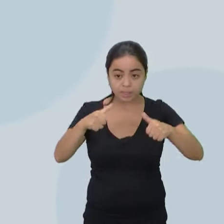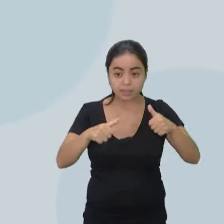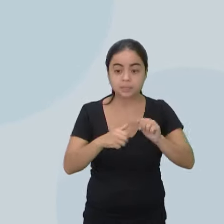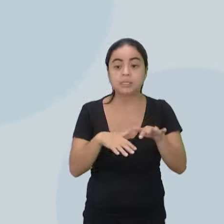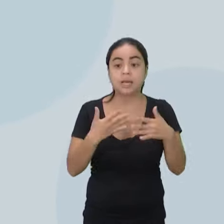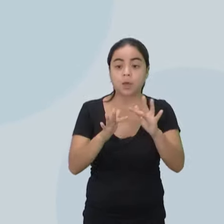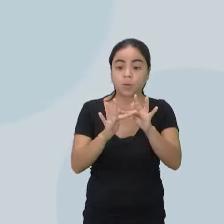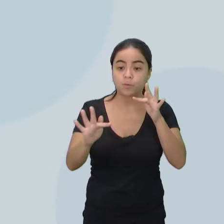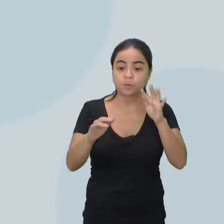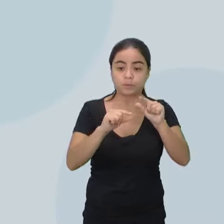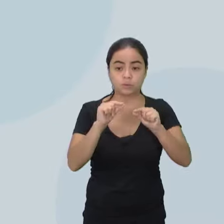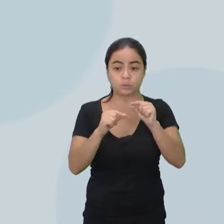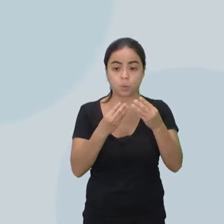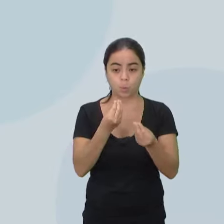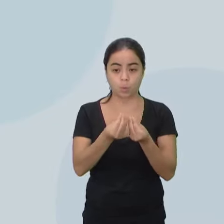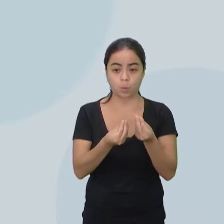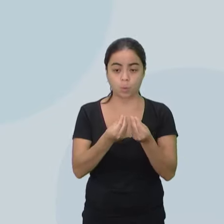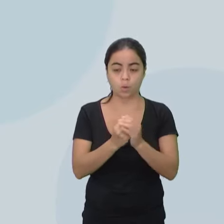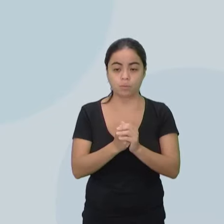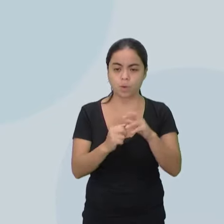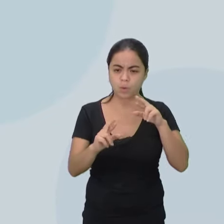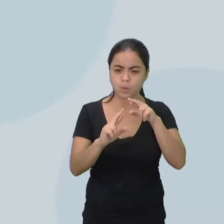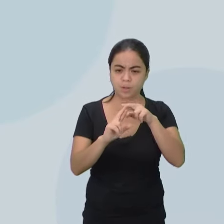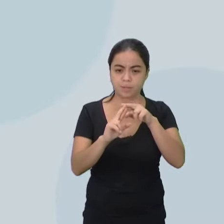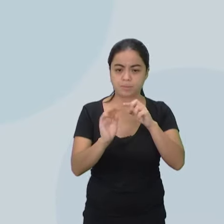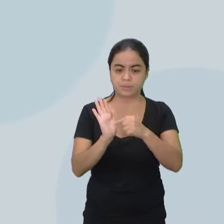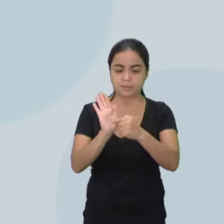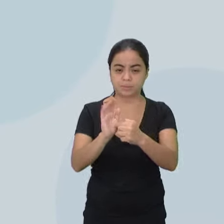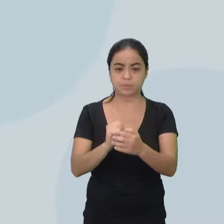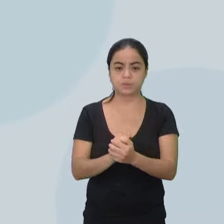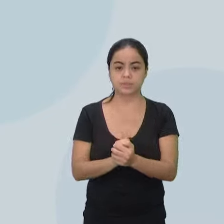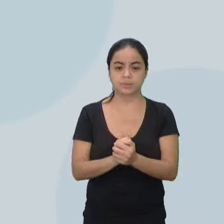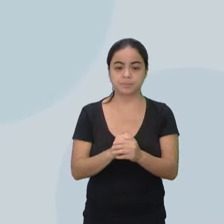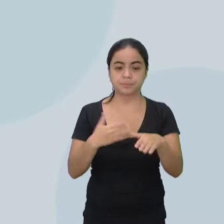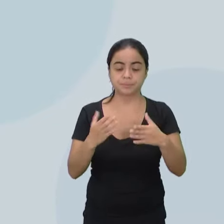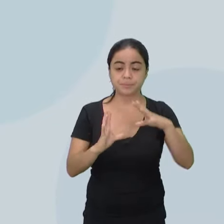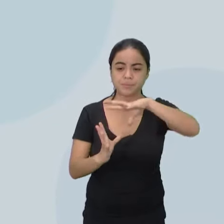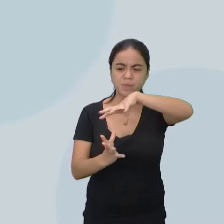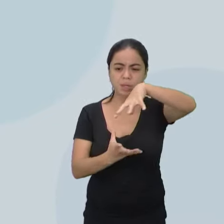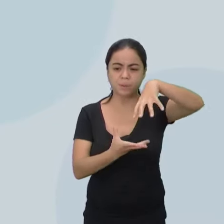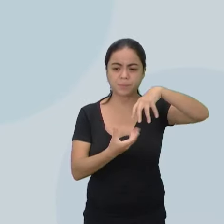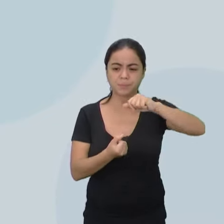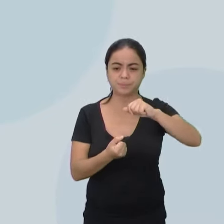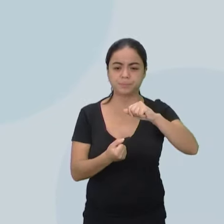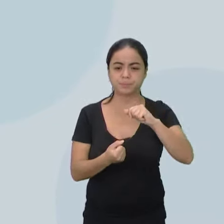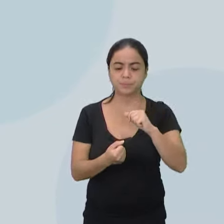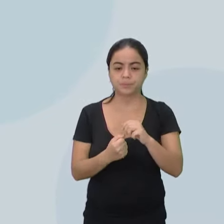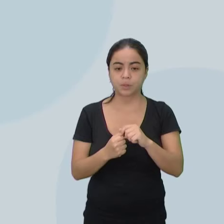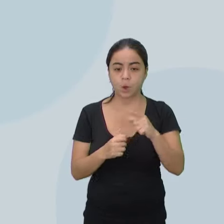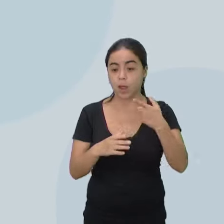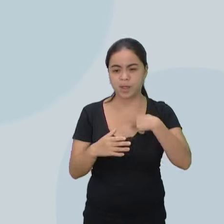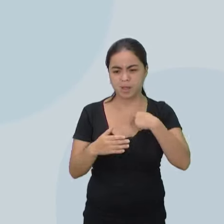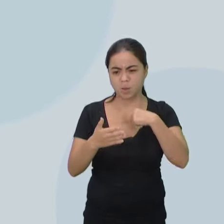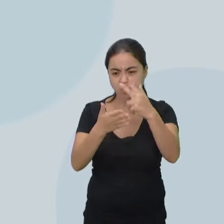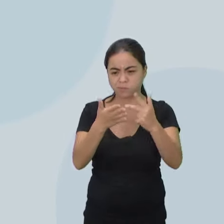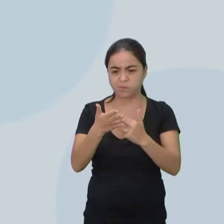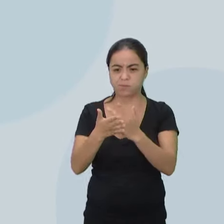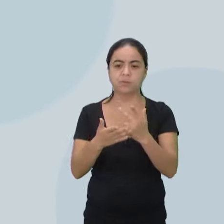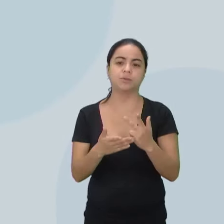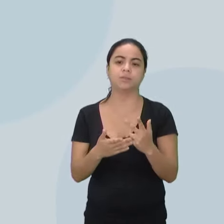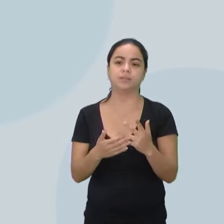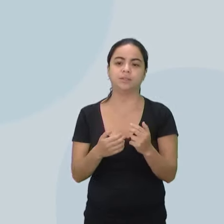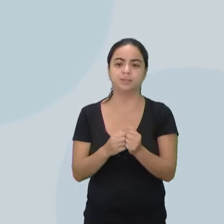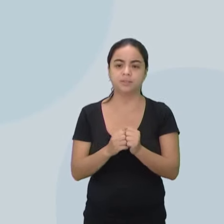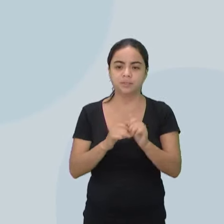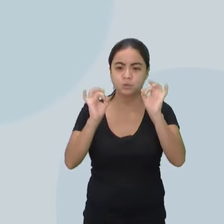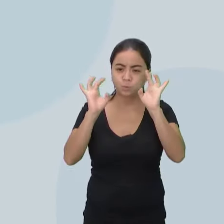aqui, ó, vamos tentar representar esse esquema, tá certo? Então, lá na Terra, em algum lugar, esse desenho eu fiz à mão aqui, olha, achei a coisa mais linda,